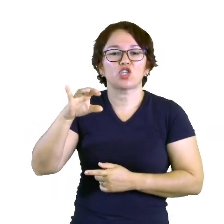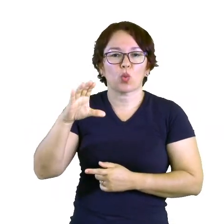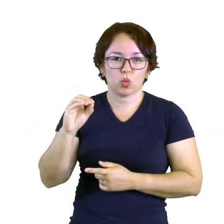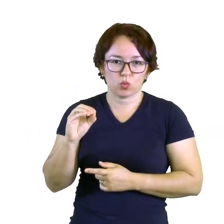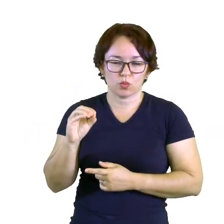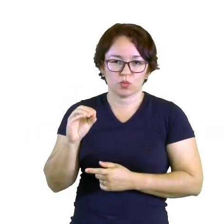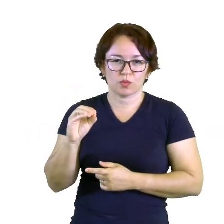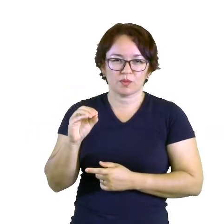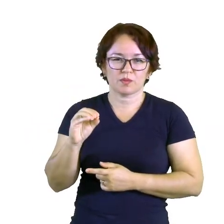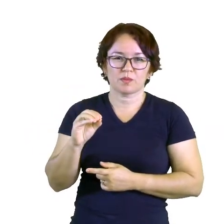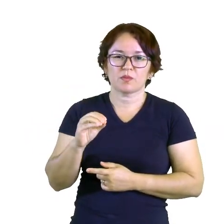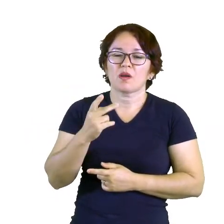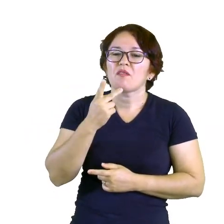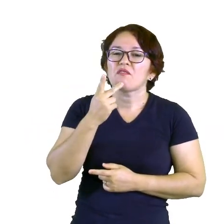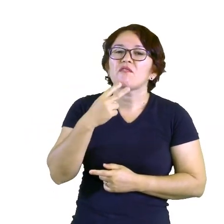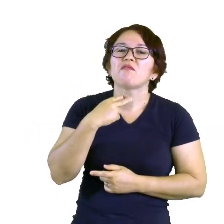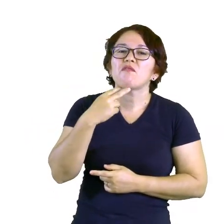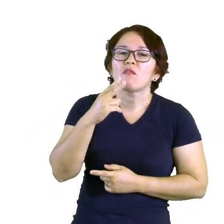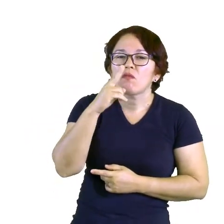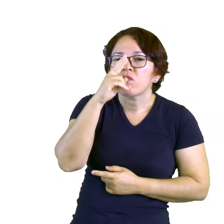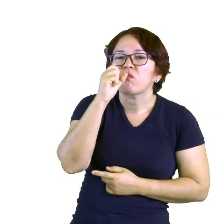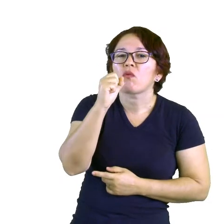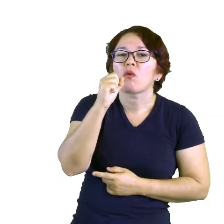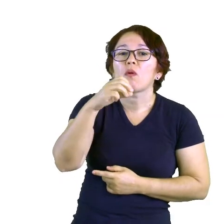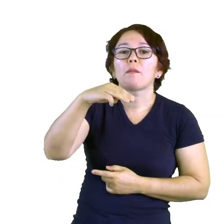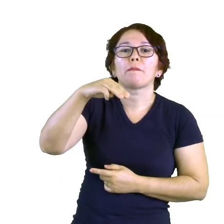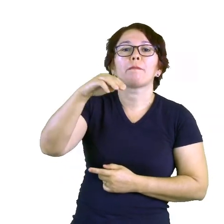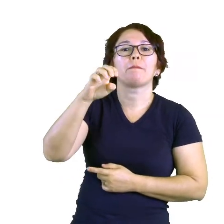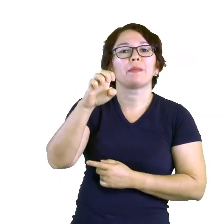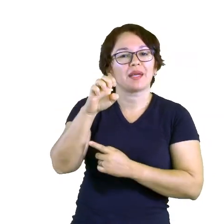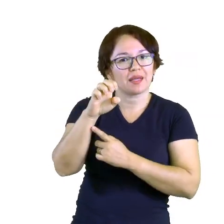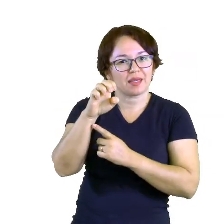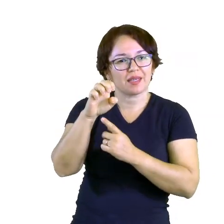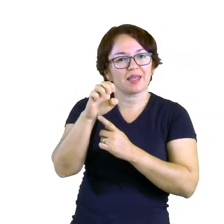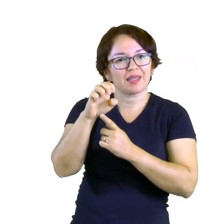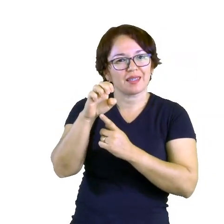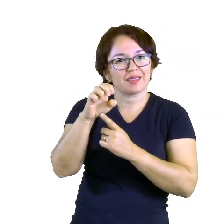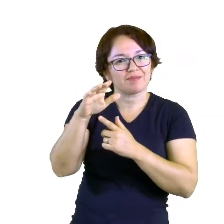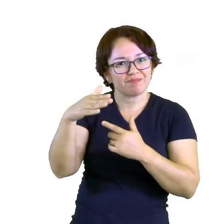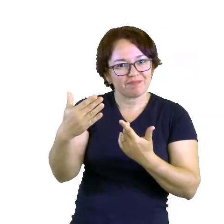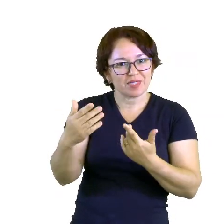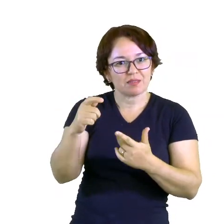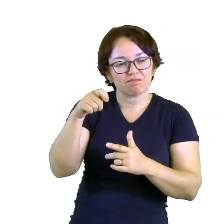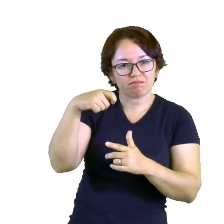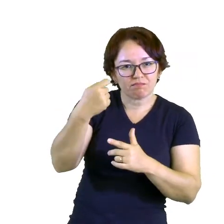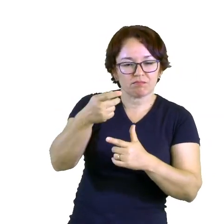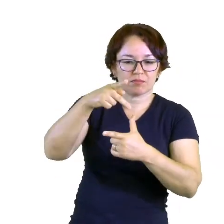Médico. Qual é a sílaba tônica? O mé. Então, ela é classificada como